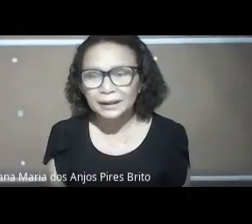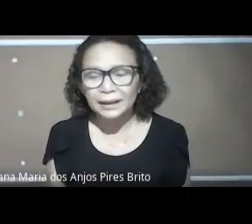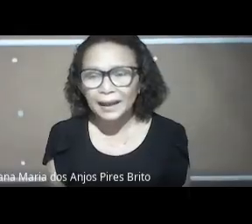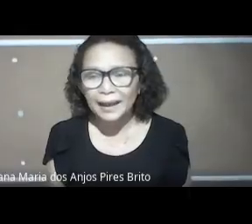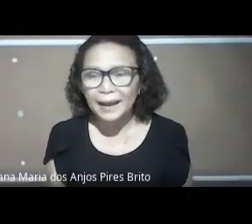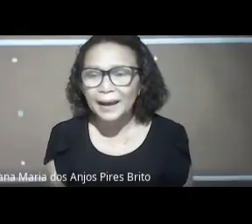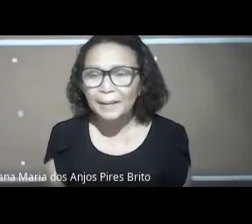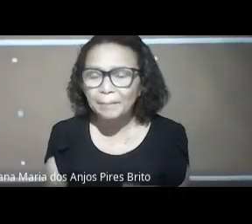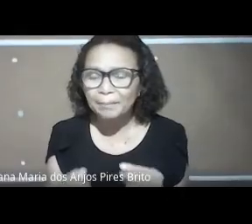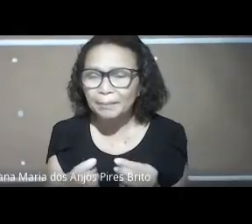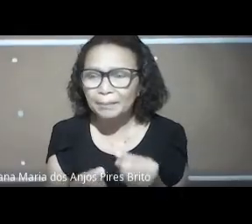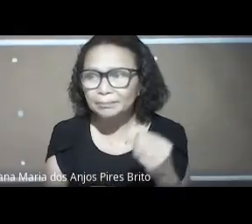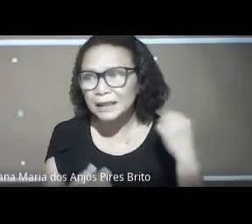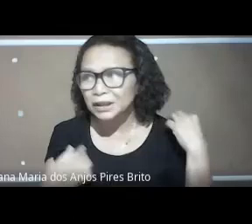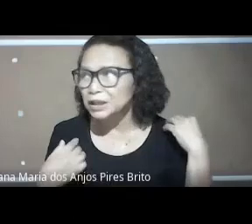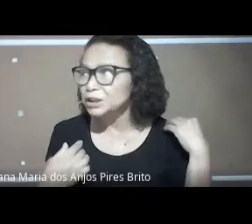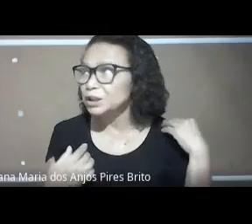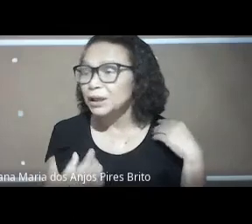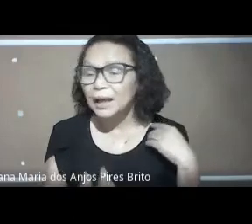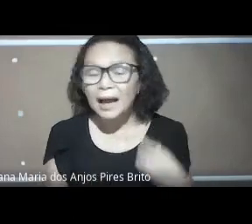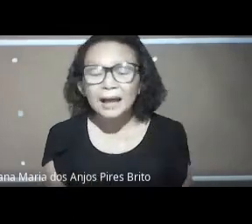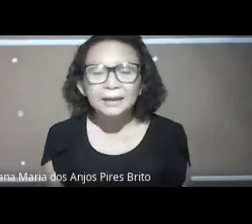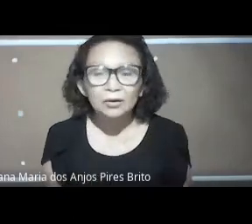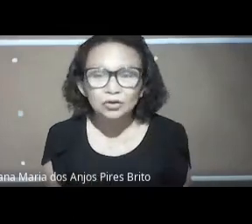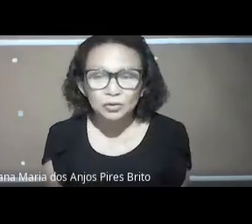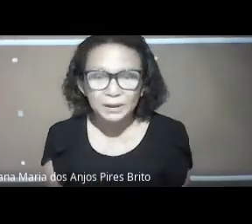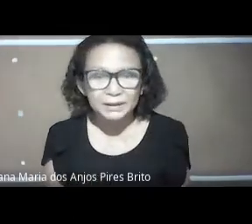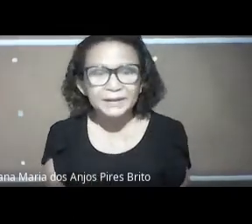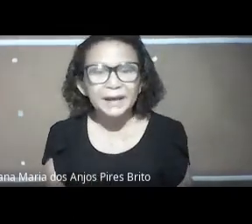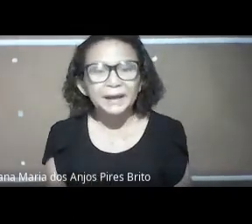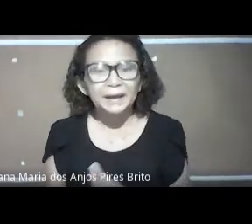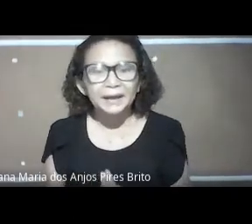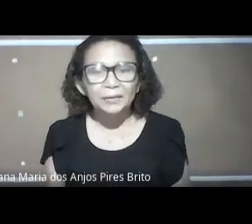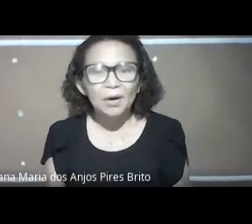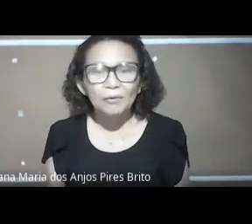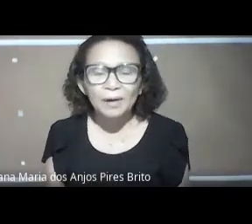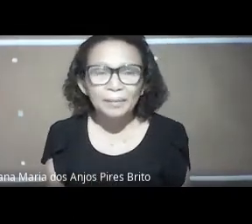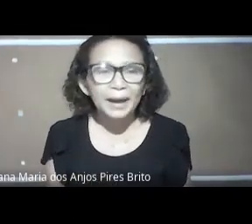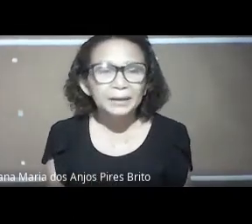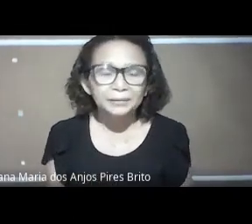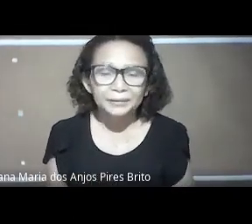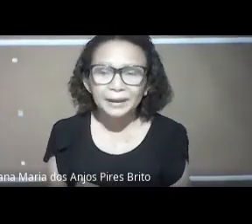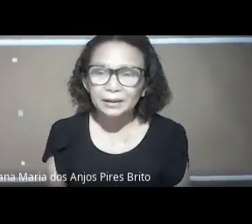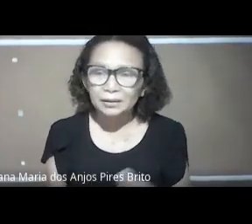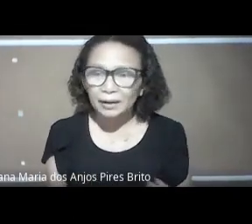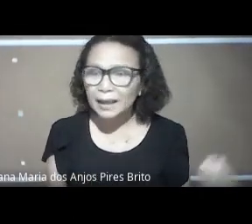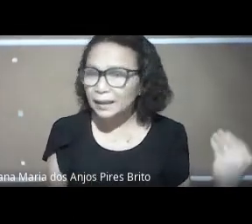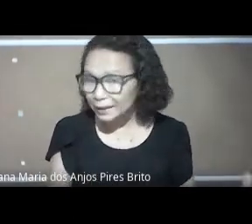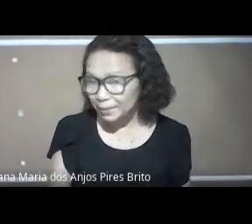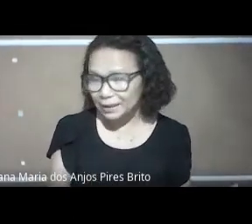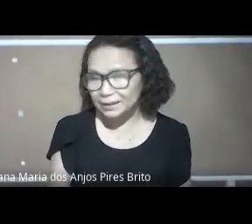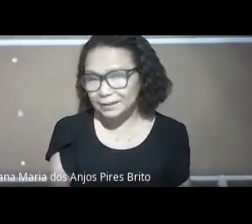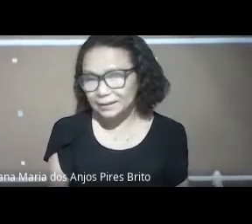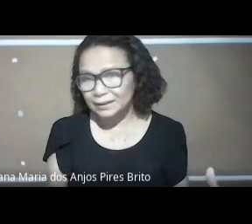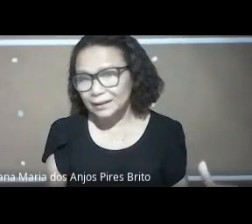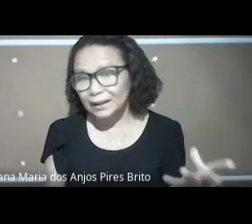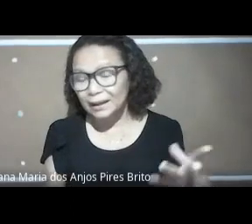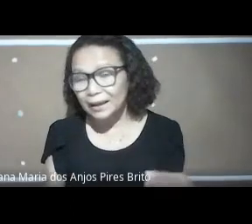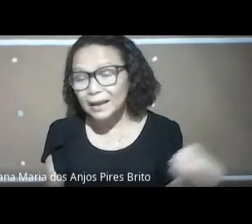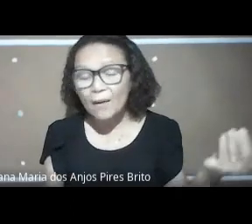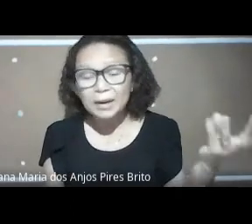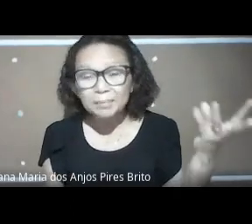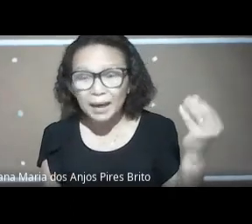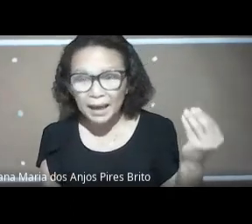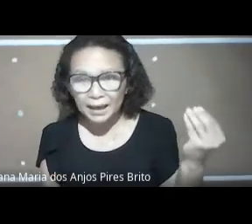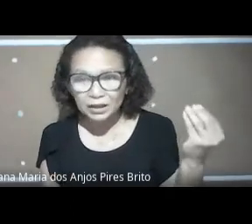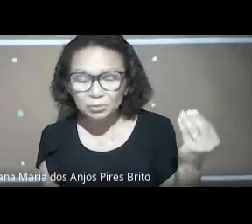alfabeto, né? A gente até costuma dizer que o alfabeto, ele não é Libras.